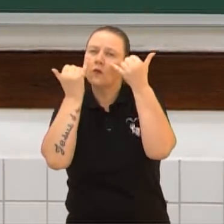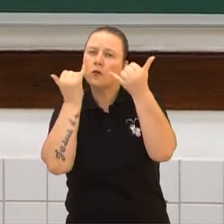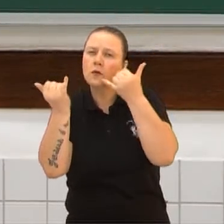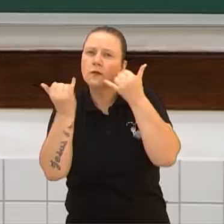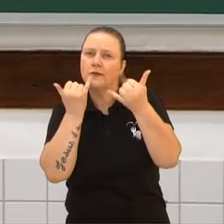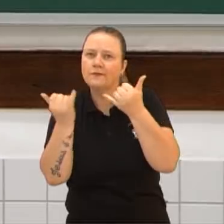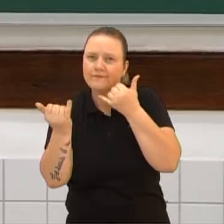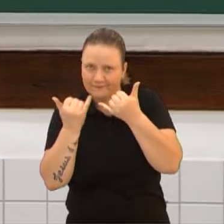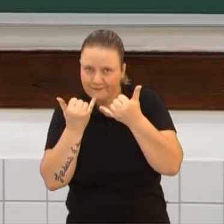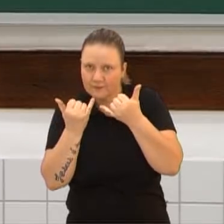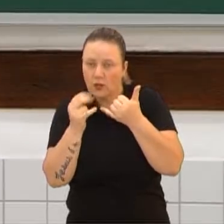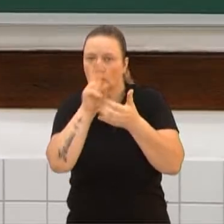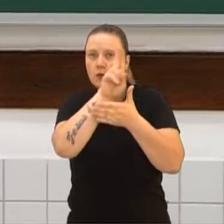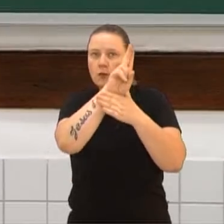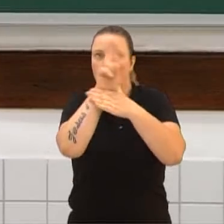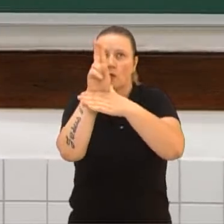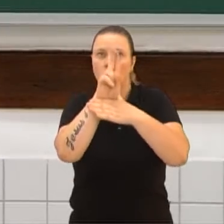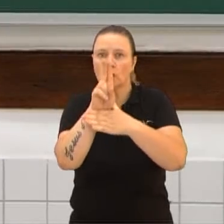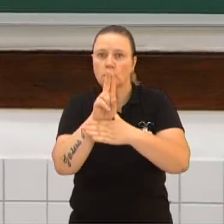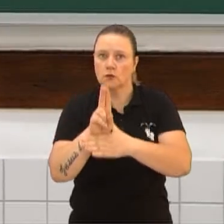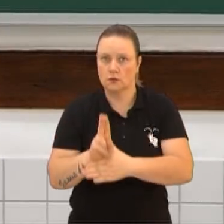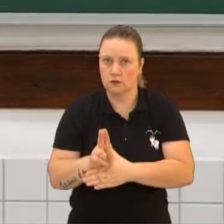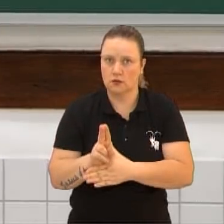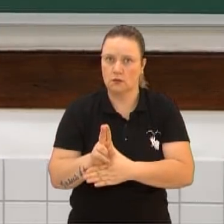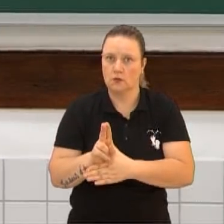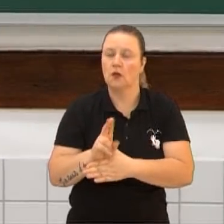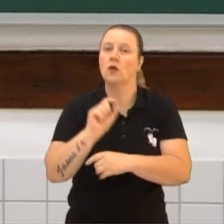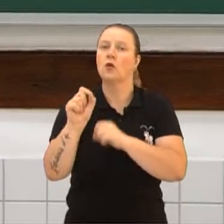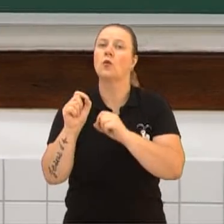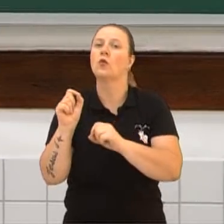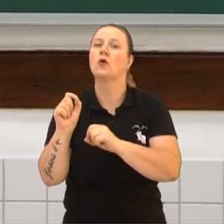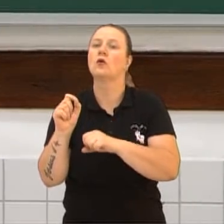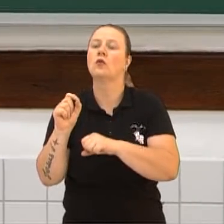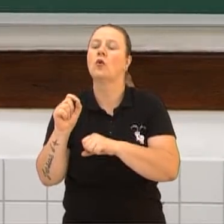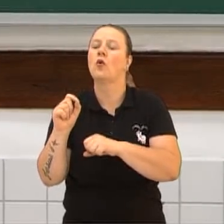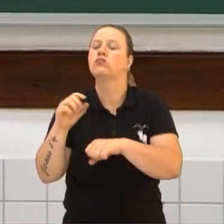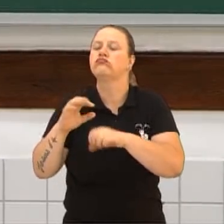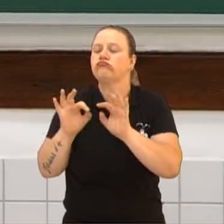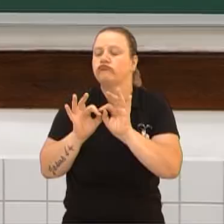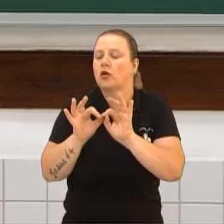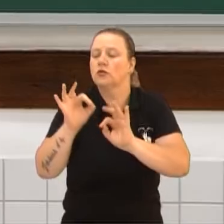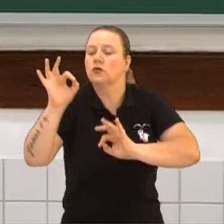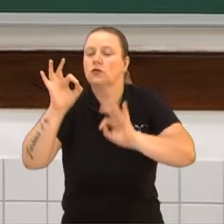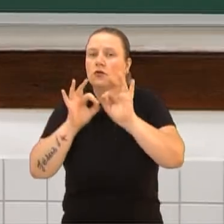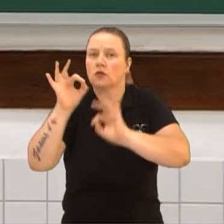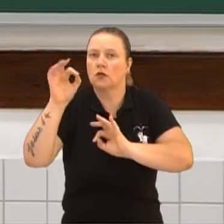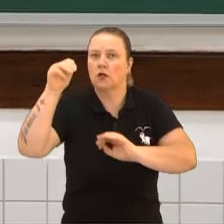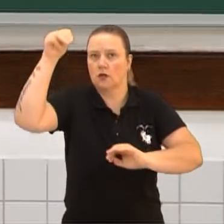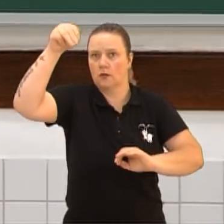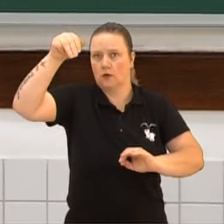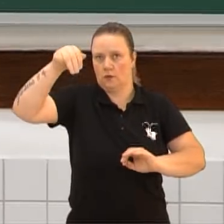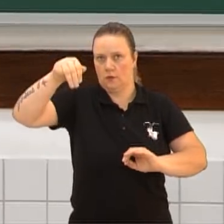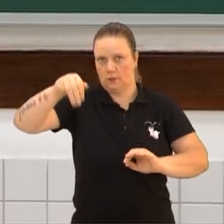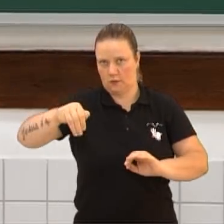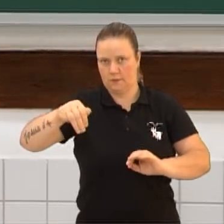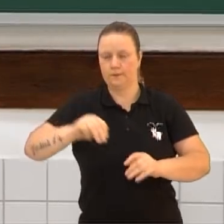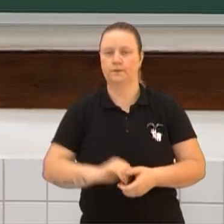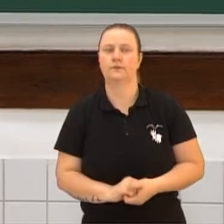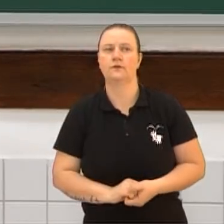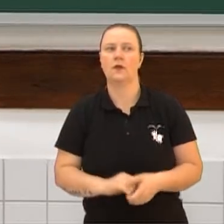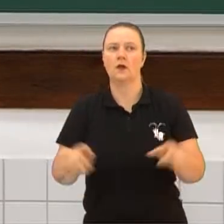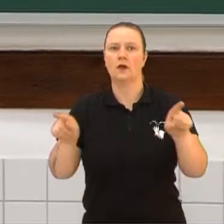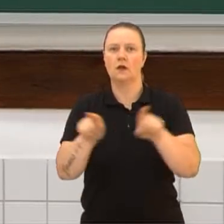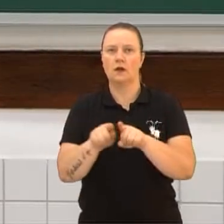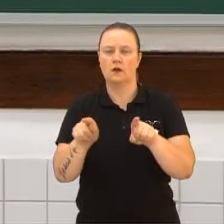nome, né? O nome de cada um que iria fazer aquele percurso, né? Em metros. E também, né? Nós